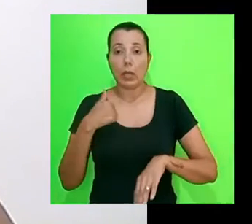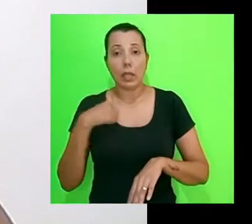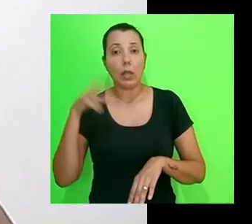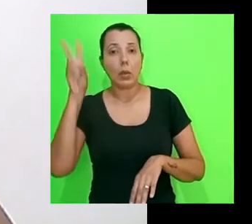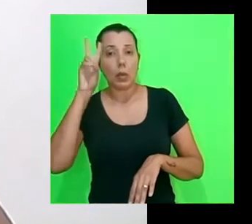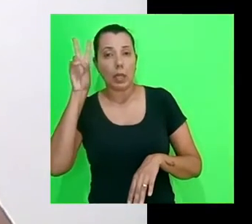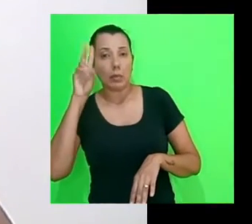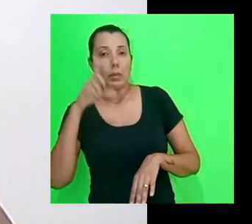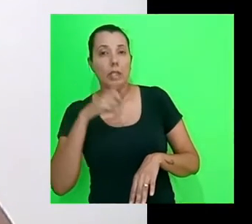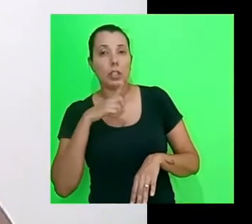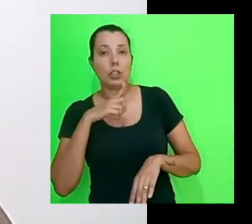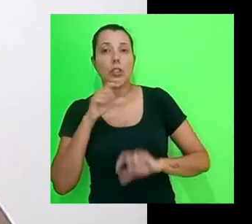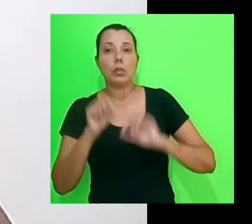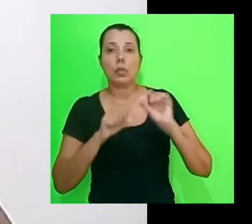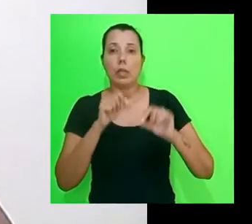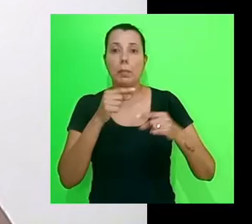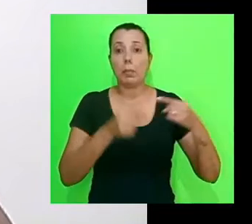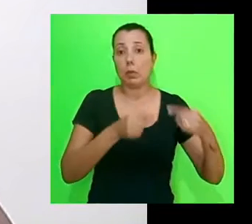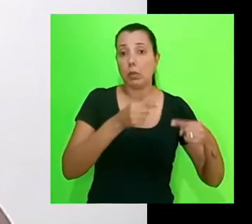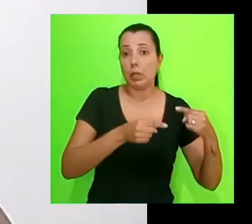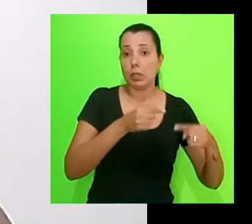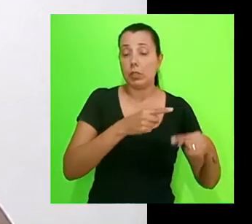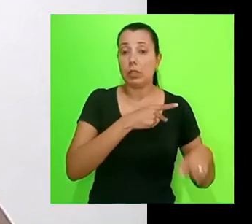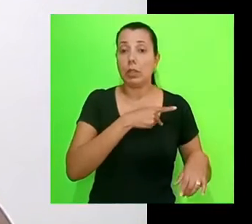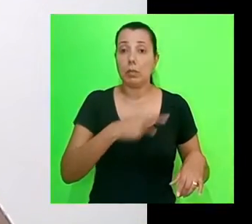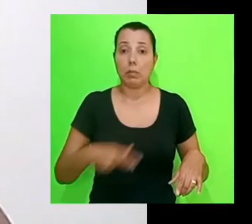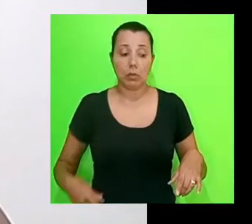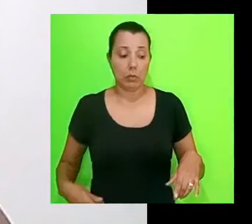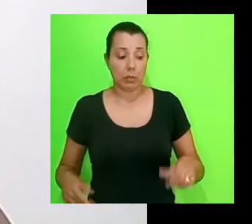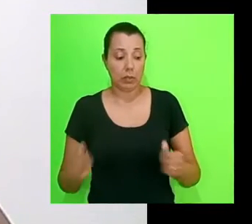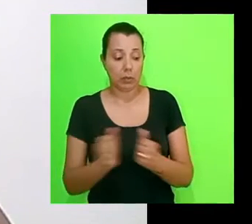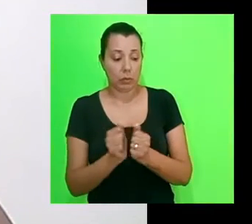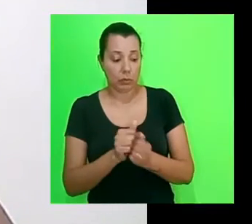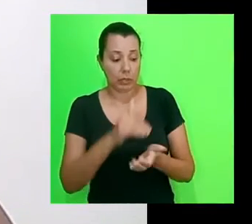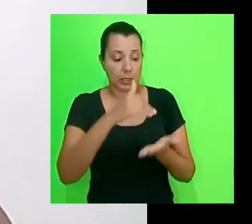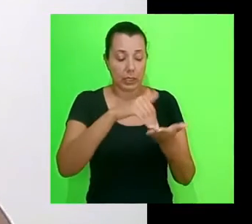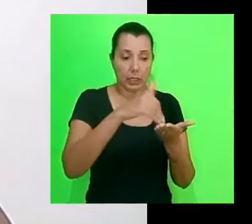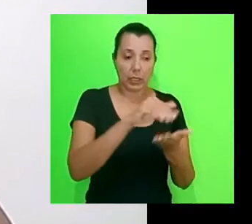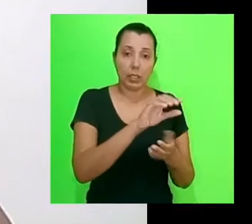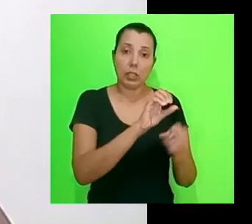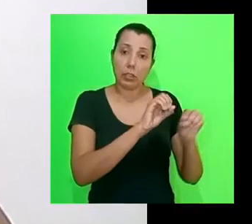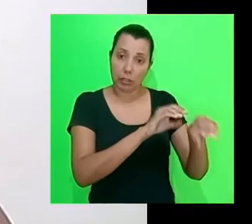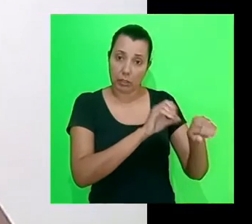alunos, para realmente romper com o machismo,